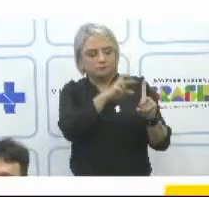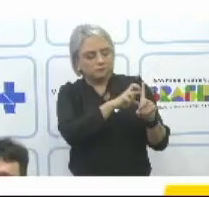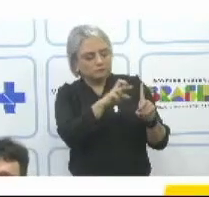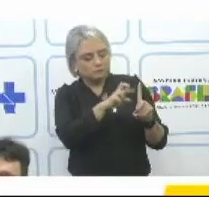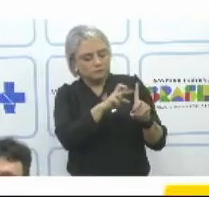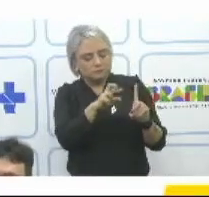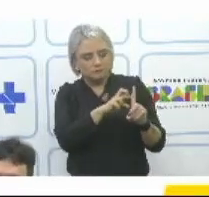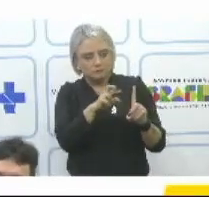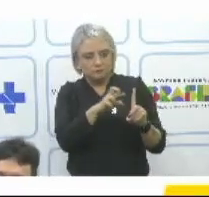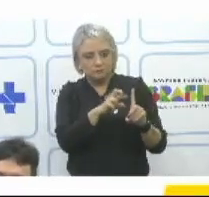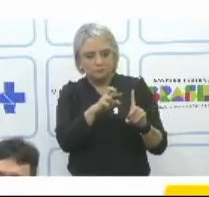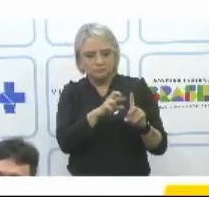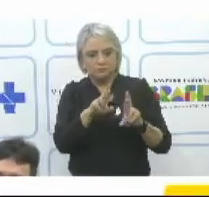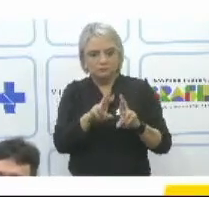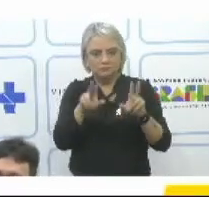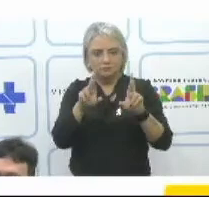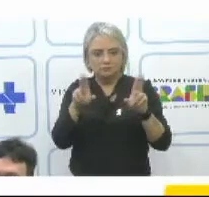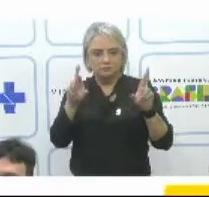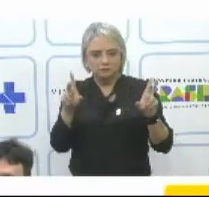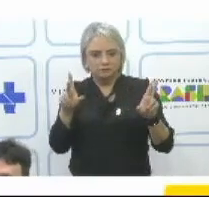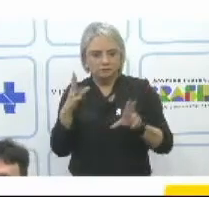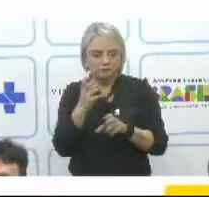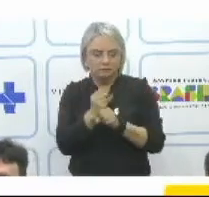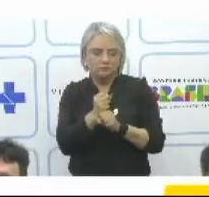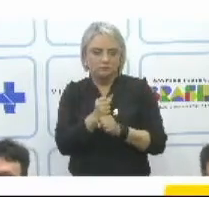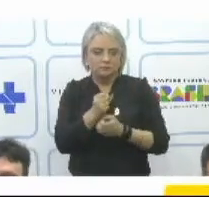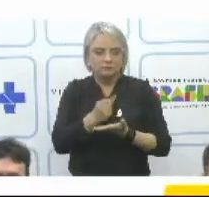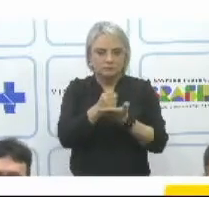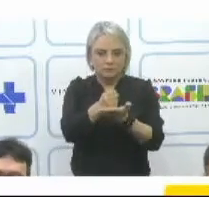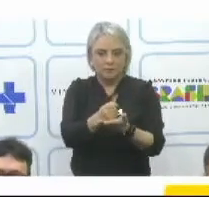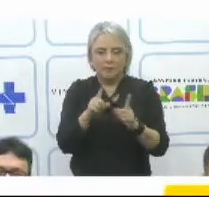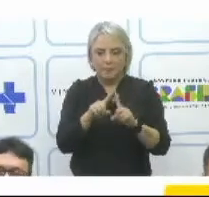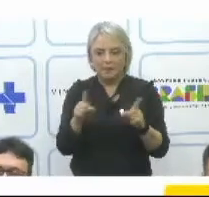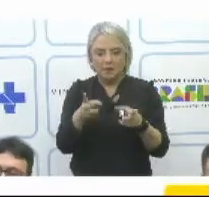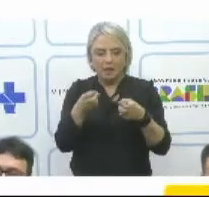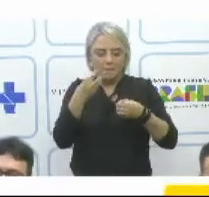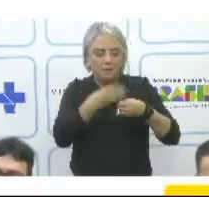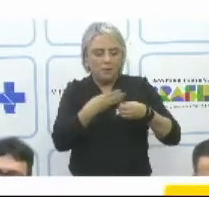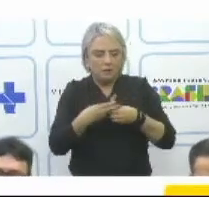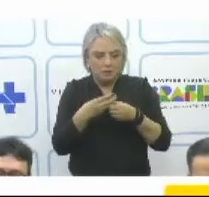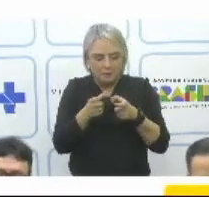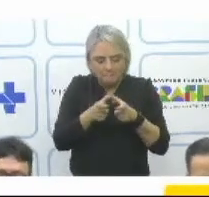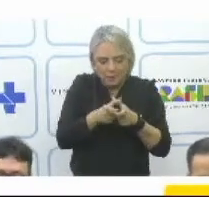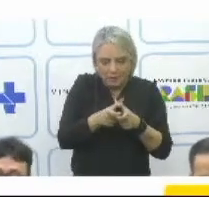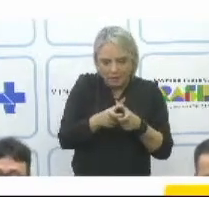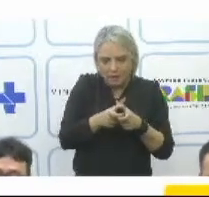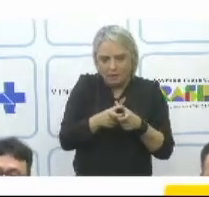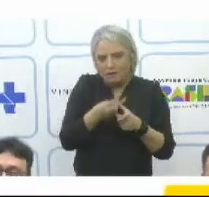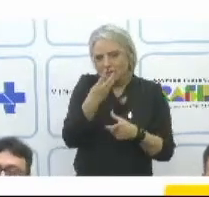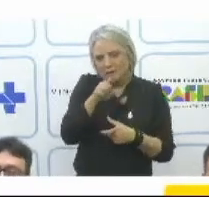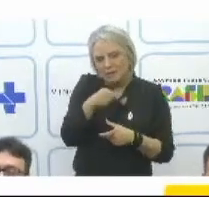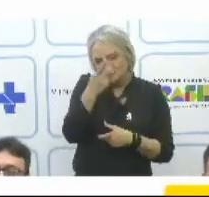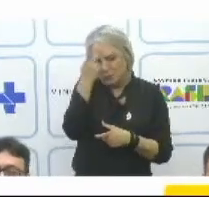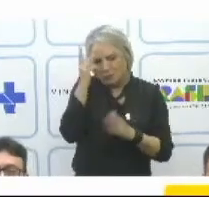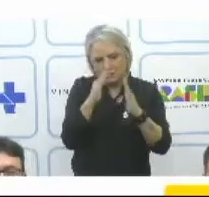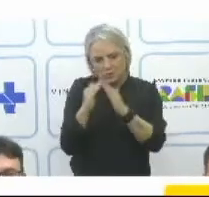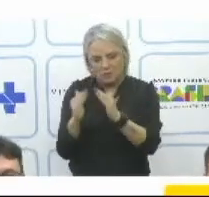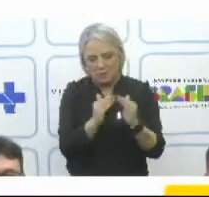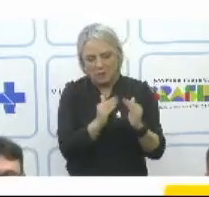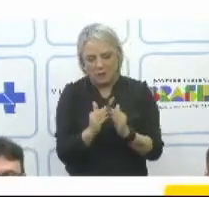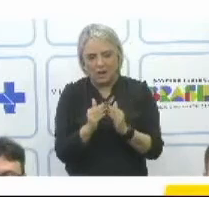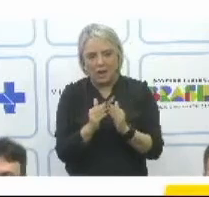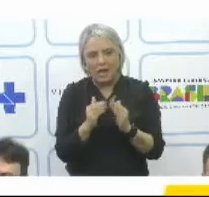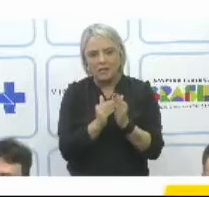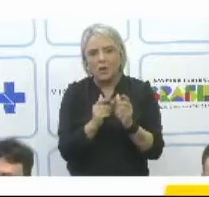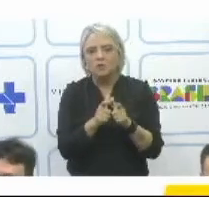primária, né, com diferente quantidade de ofertas, mas desde municípios pequenos, com 3 mil habitantes, né, até